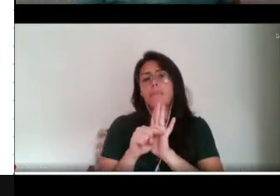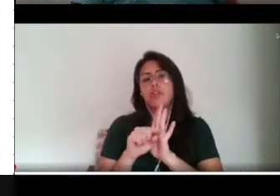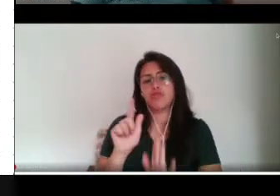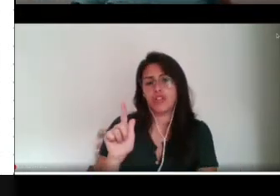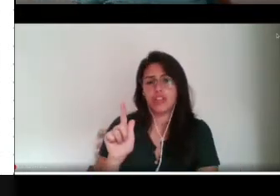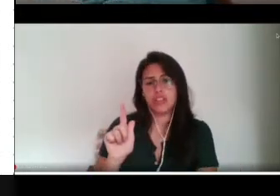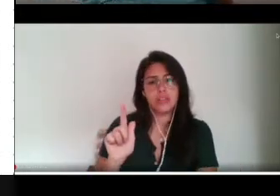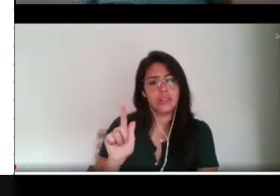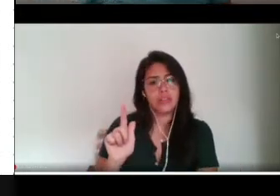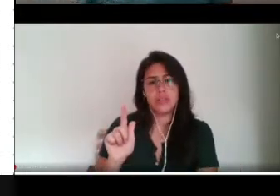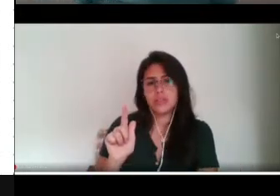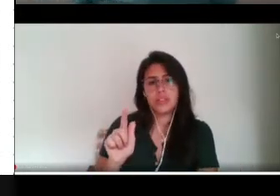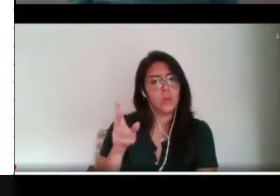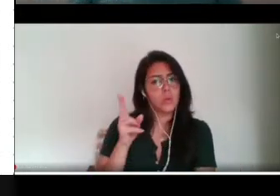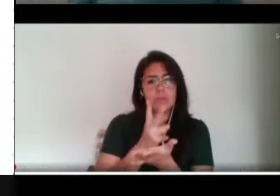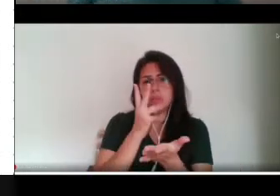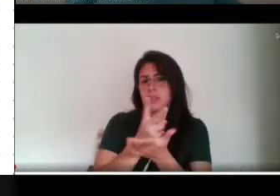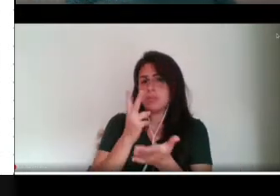aí.